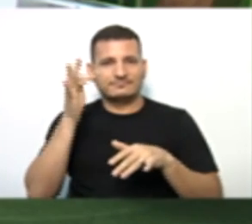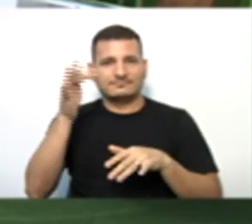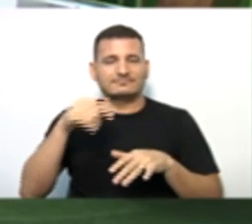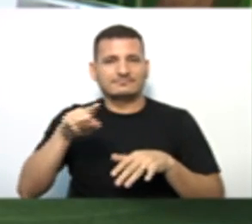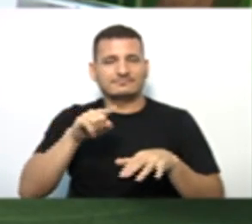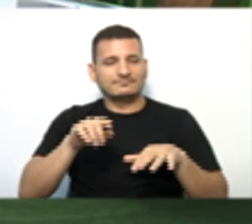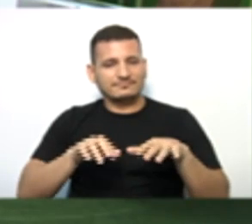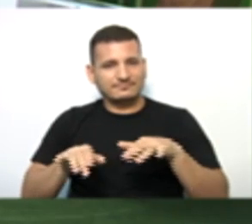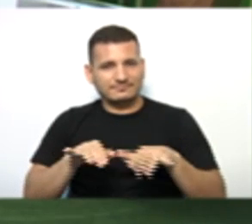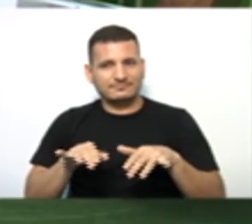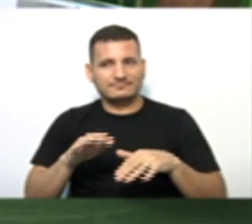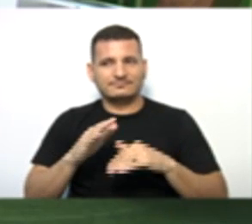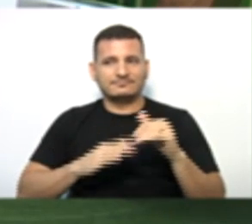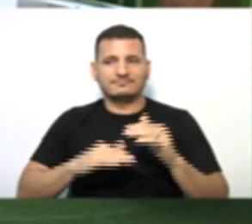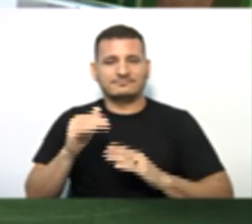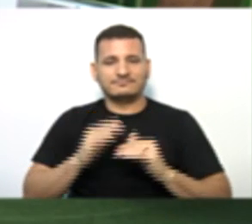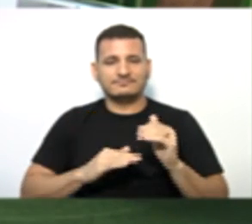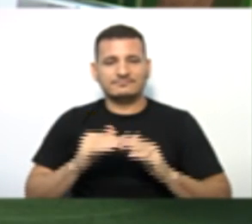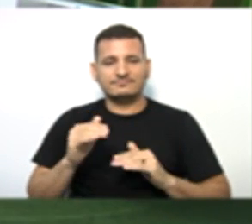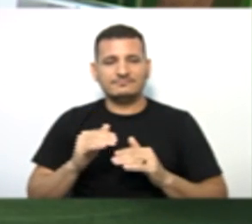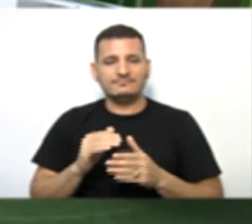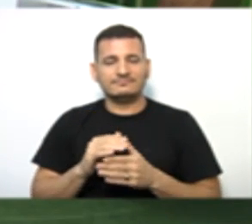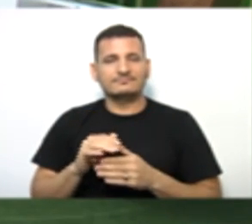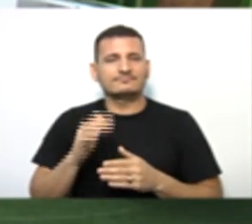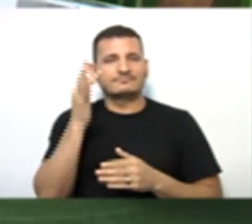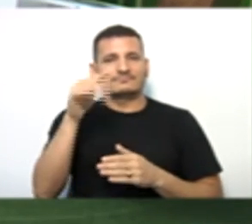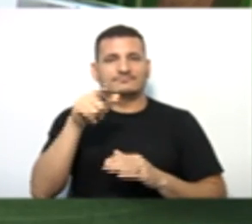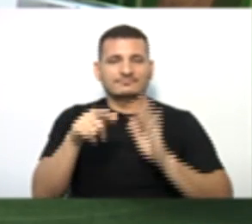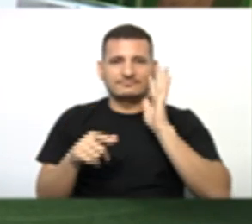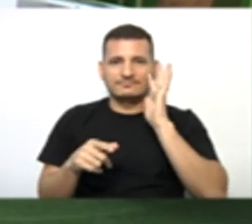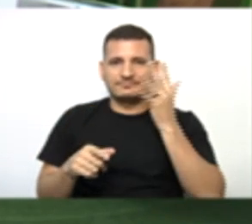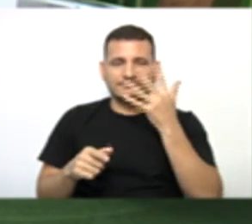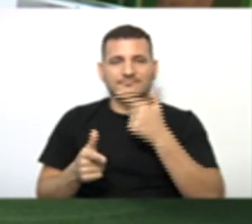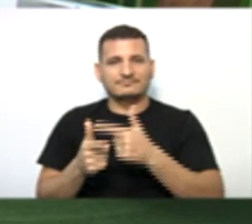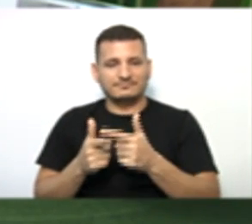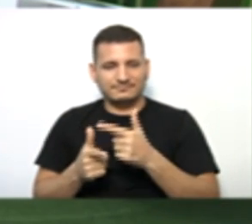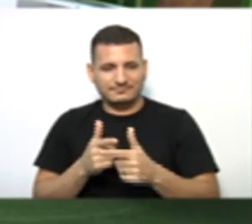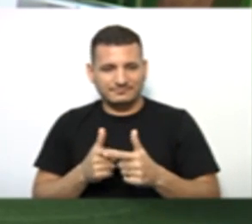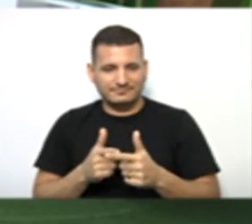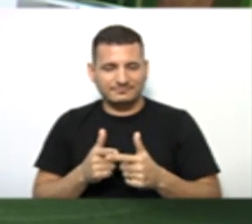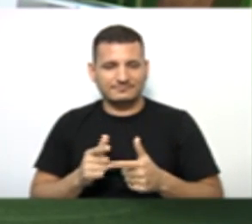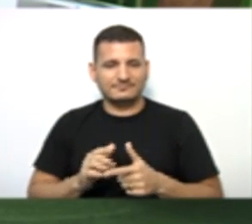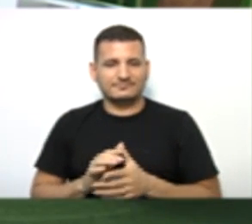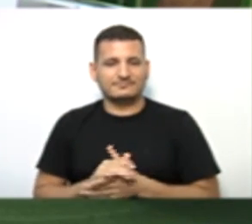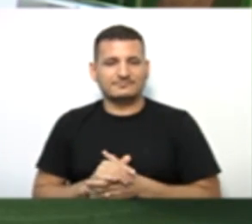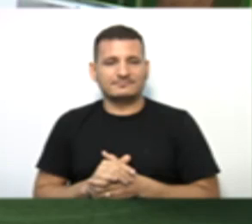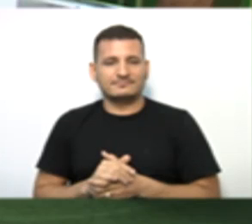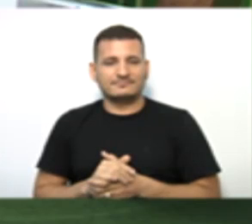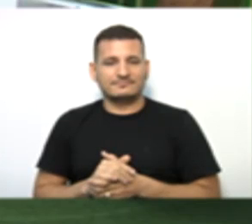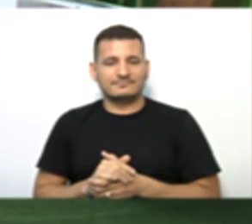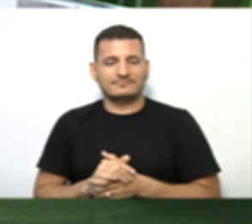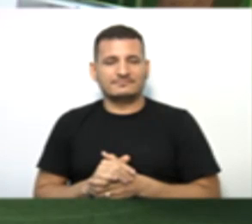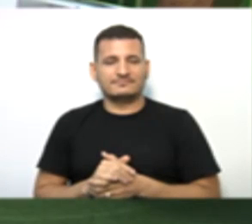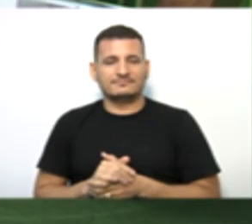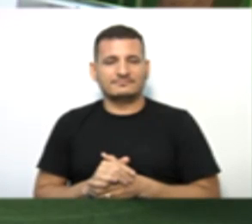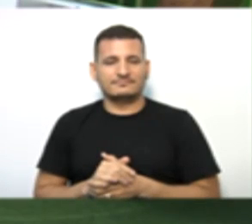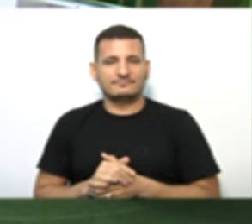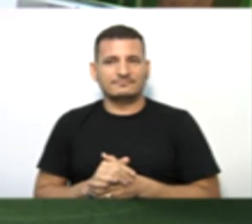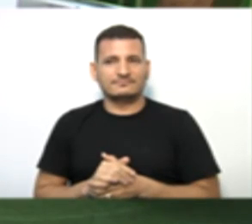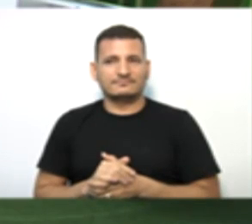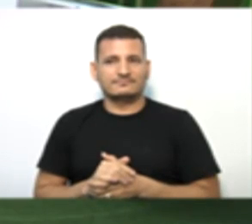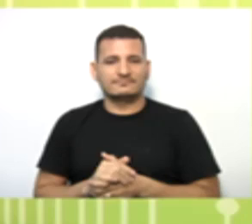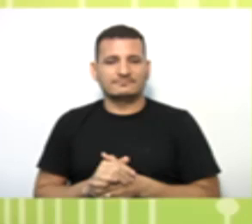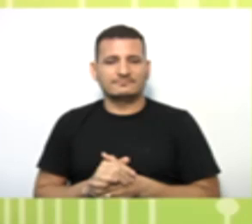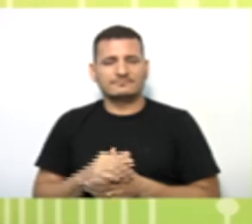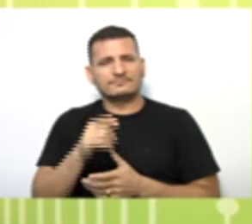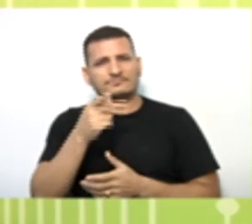programadores, né, professor? Futuros solucionadores de problemas em questão, né? E olha que legal que o senhor falou aqui agora. Digamos,